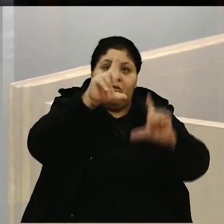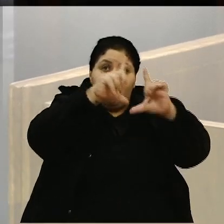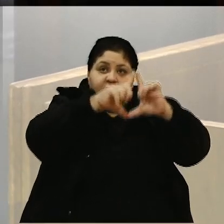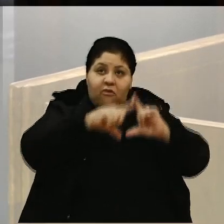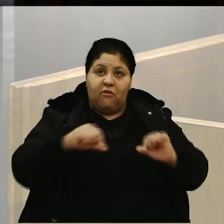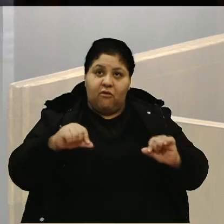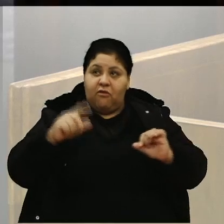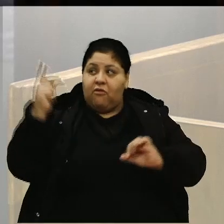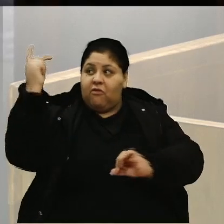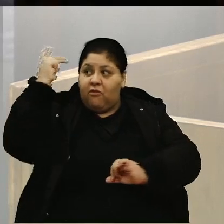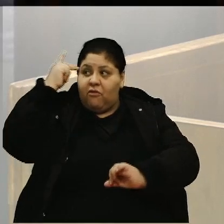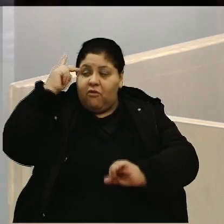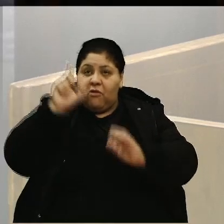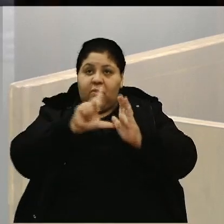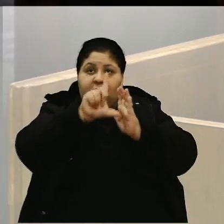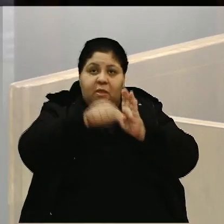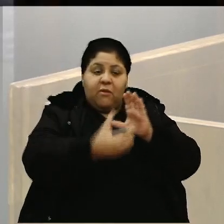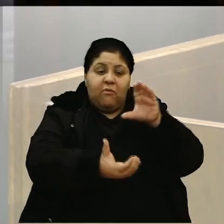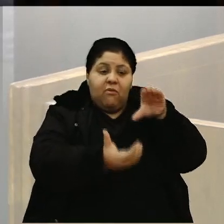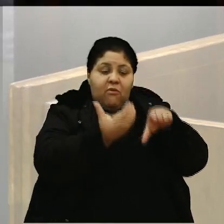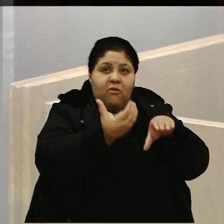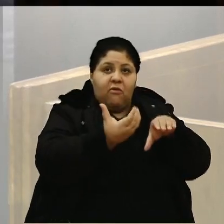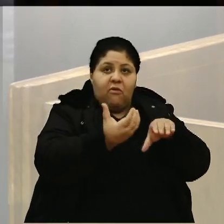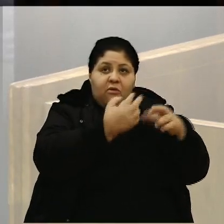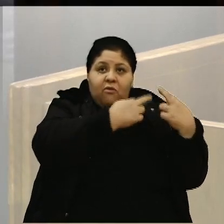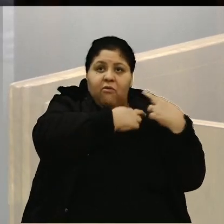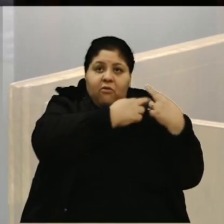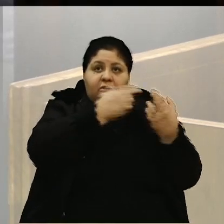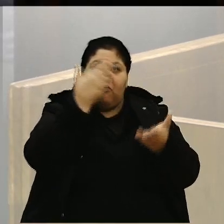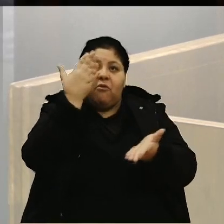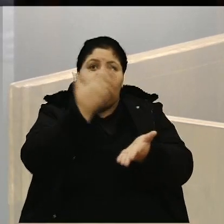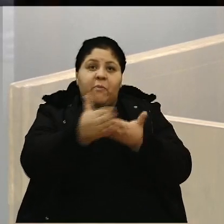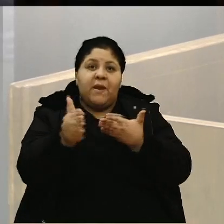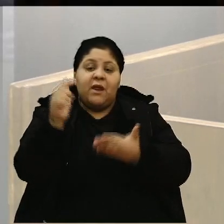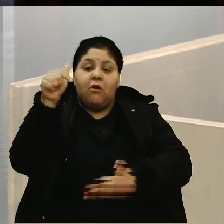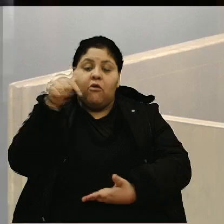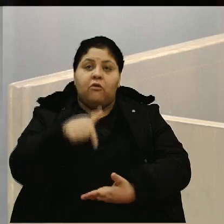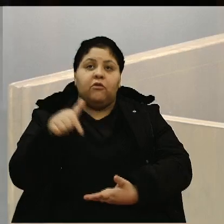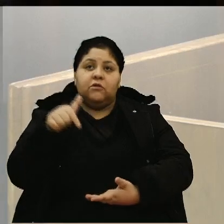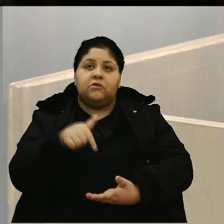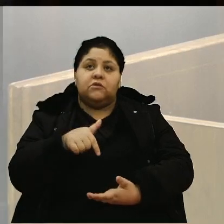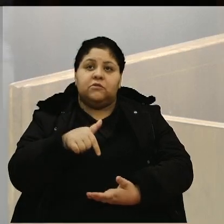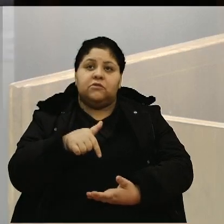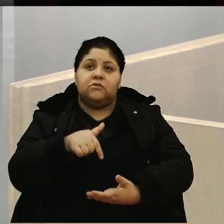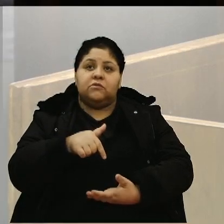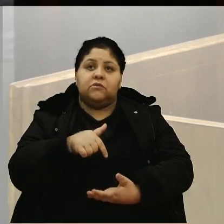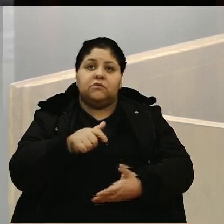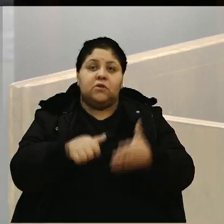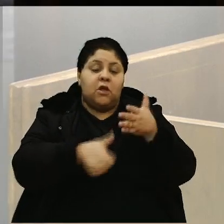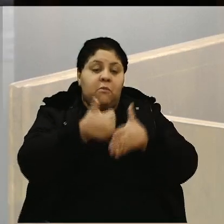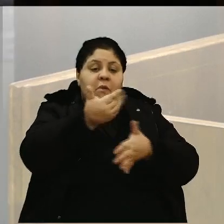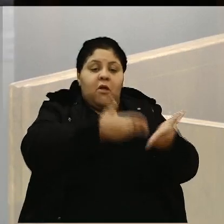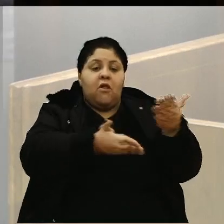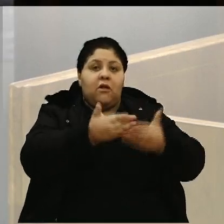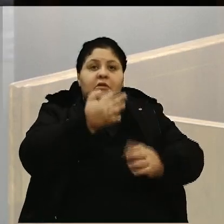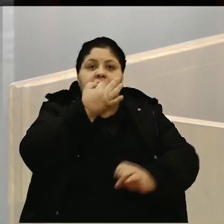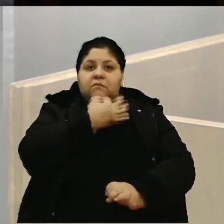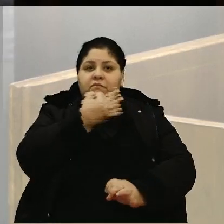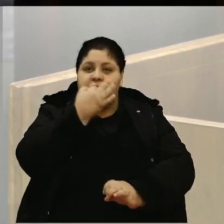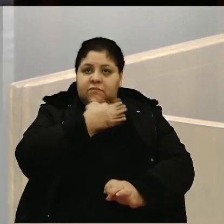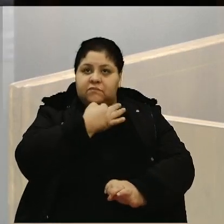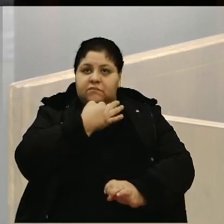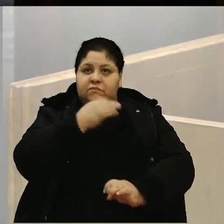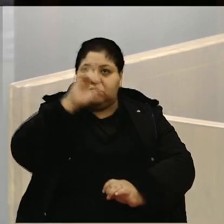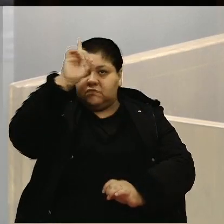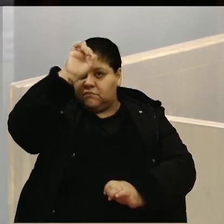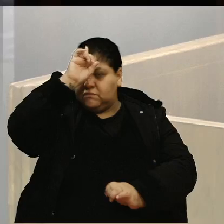São Paulo, Brasília. A superintendente perdeu de estar aqui, agilizando os atendimentos aqui em Caxias, no